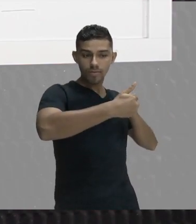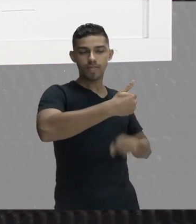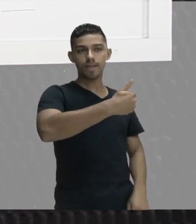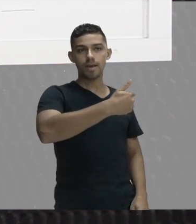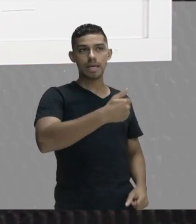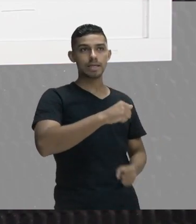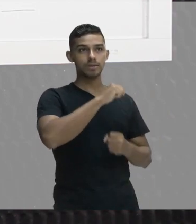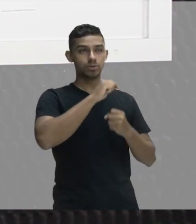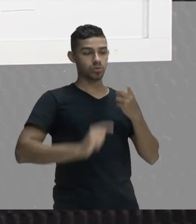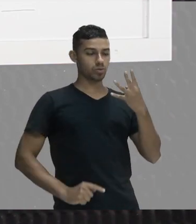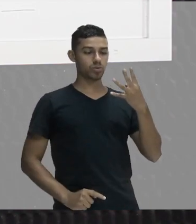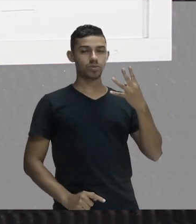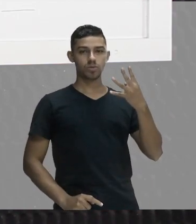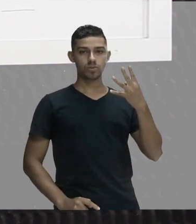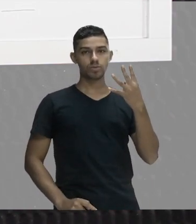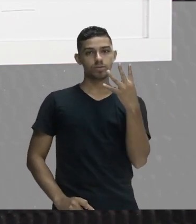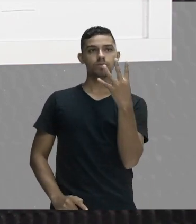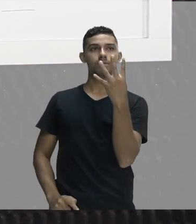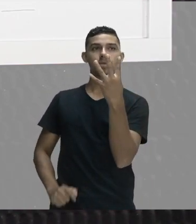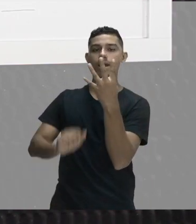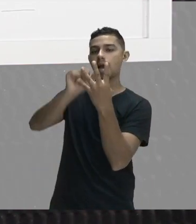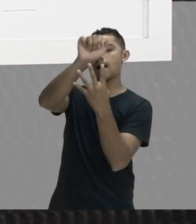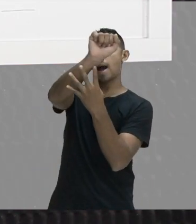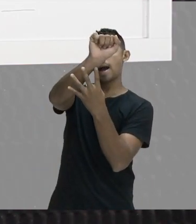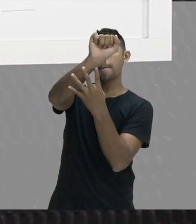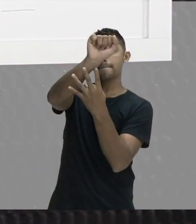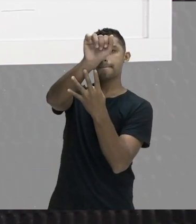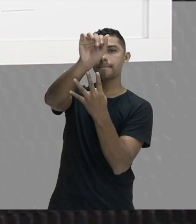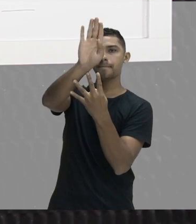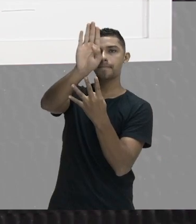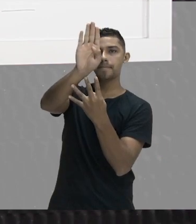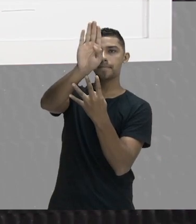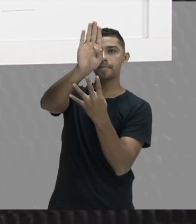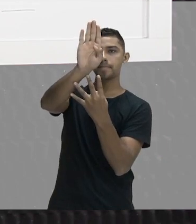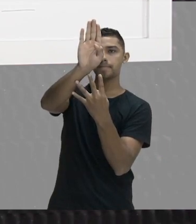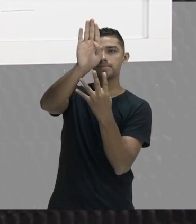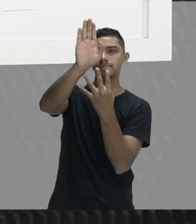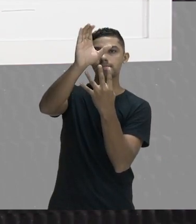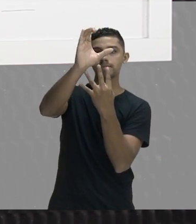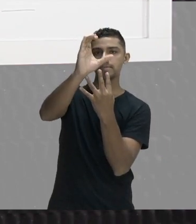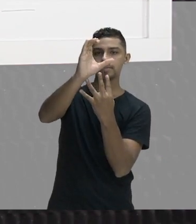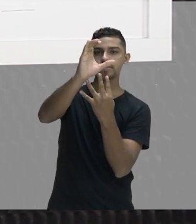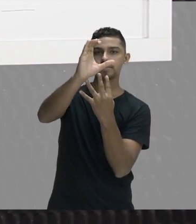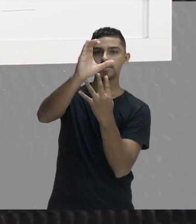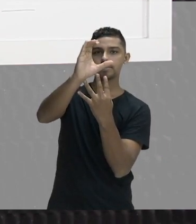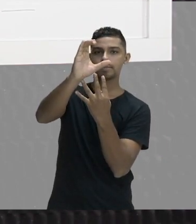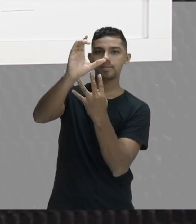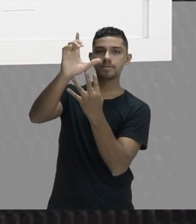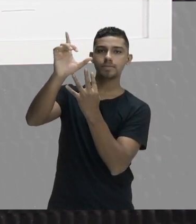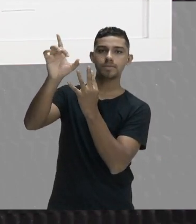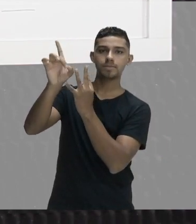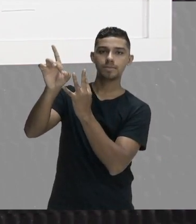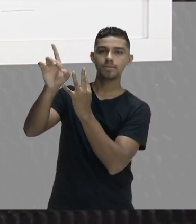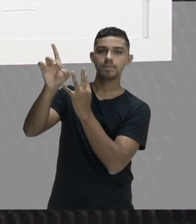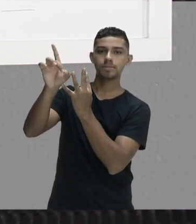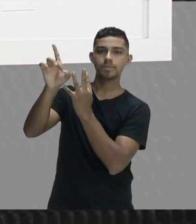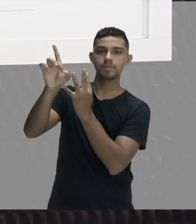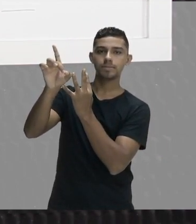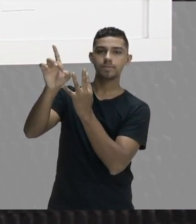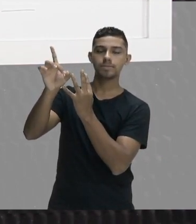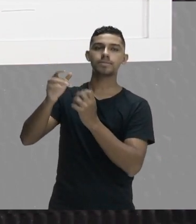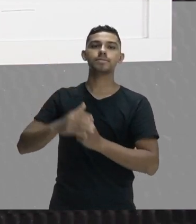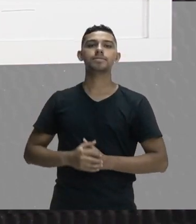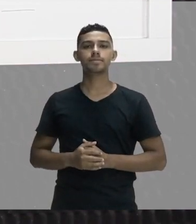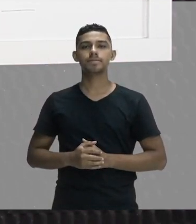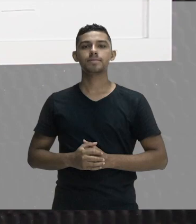tem 4 elevadores. Vou chamar de elevador A, elevador B, elevador C e elevador